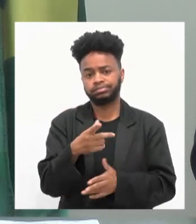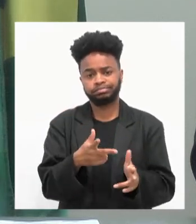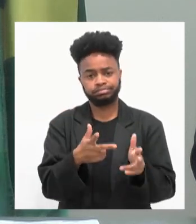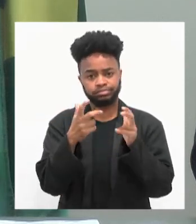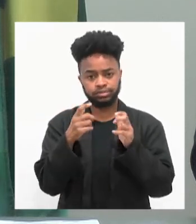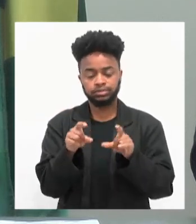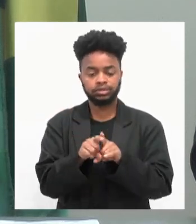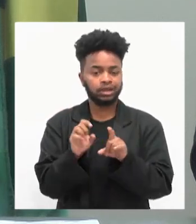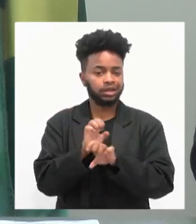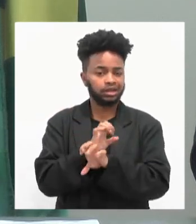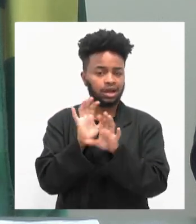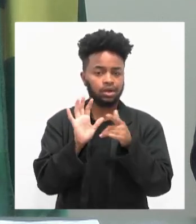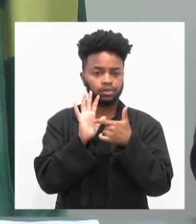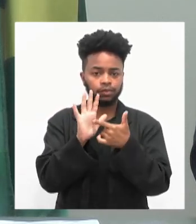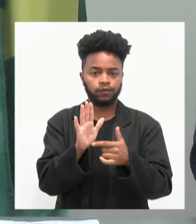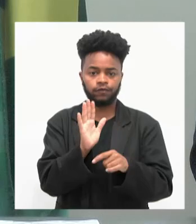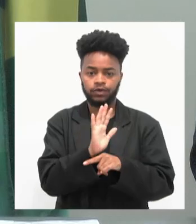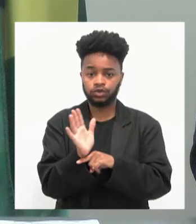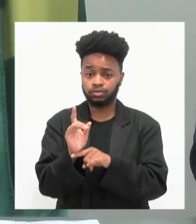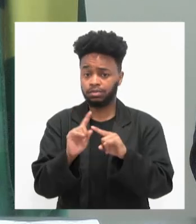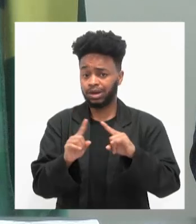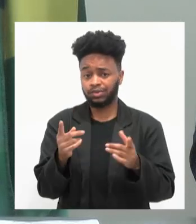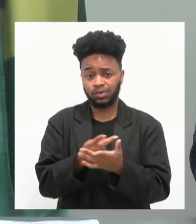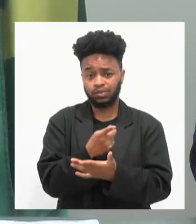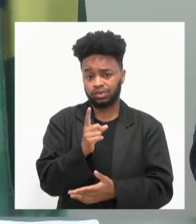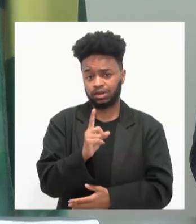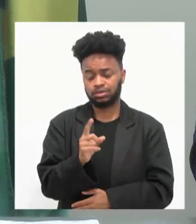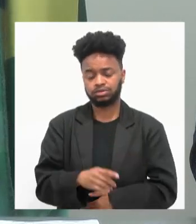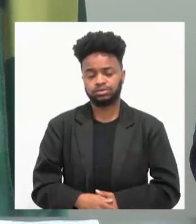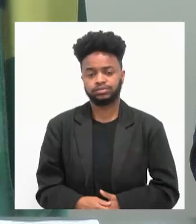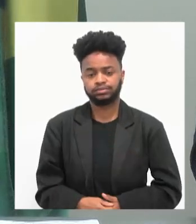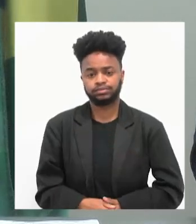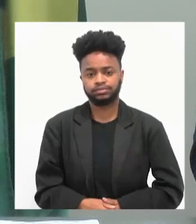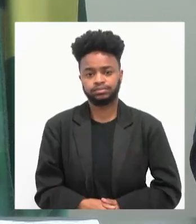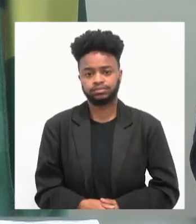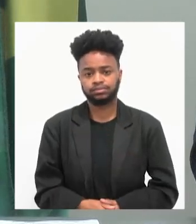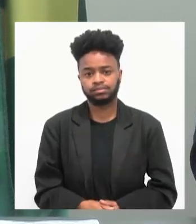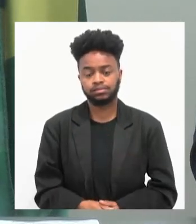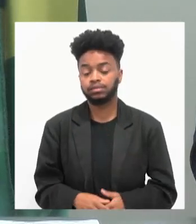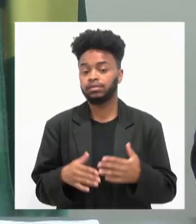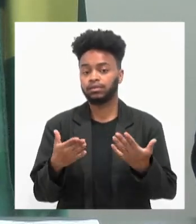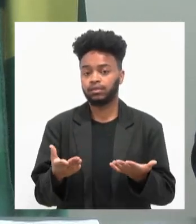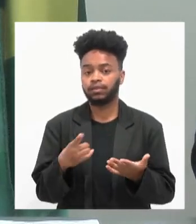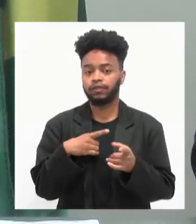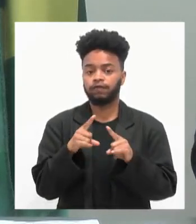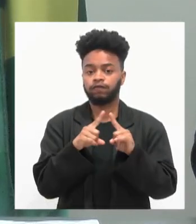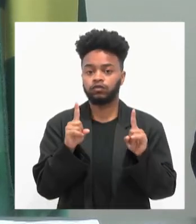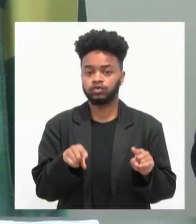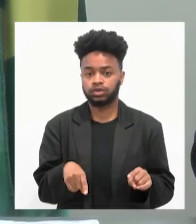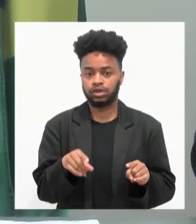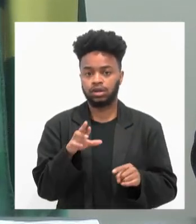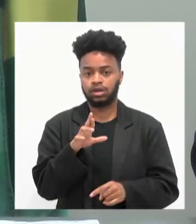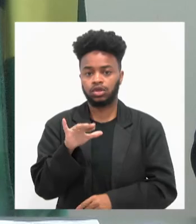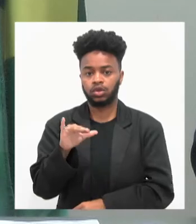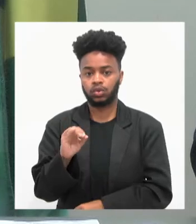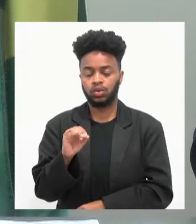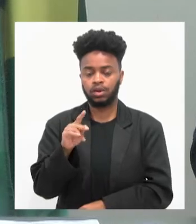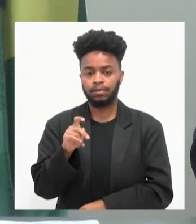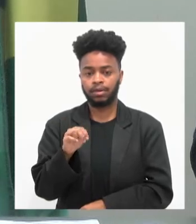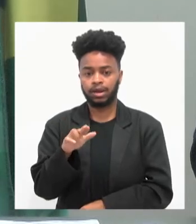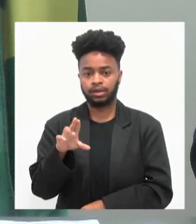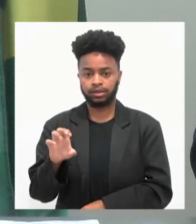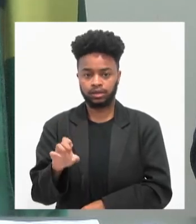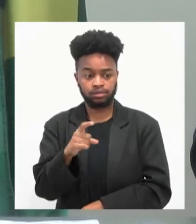vídeo, foi claro. Mas não é o que acontece. E aí, diante dos funcionários da Rio Parque, o governador falando em vídeo,